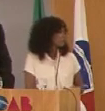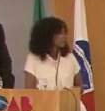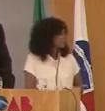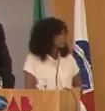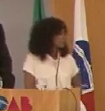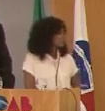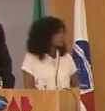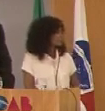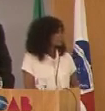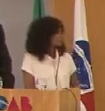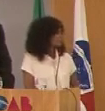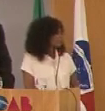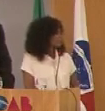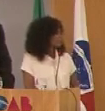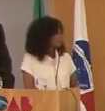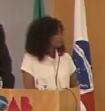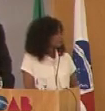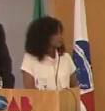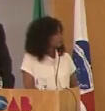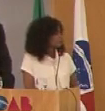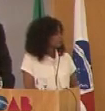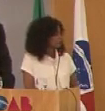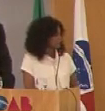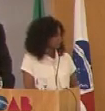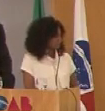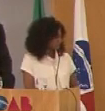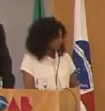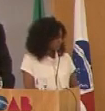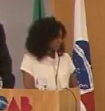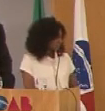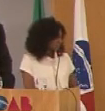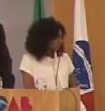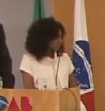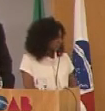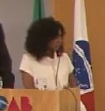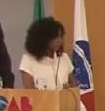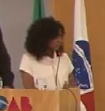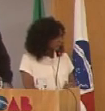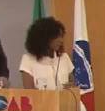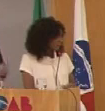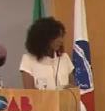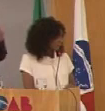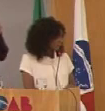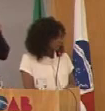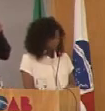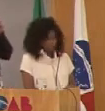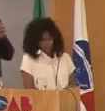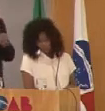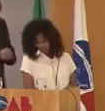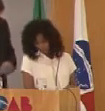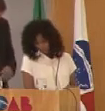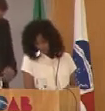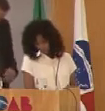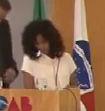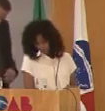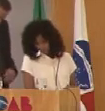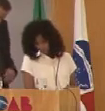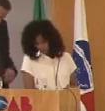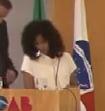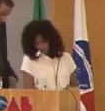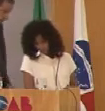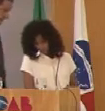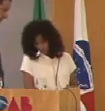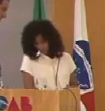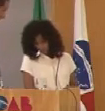pela serenidade de compreender a diversidade, de entender que a outra e o outro só é